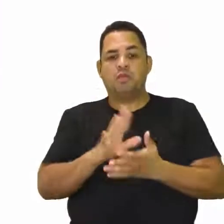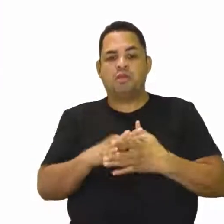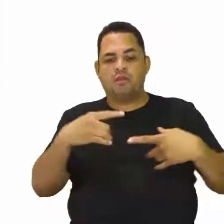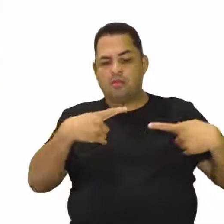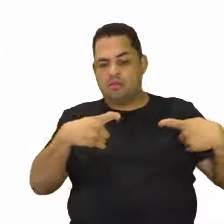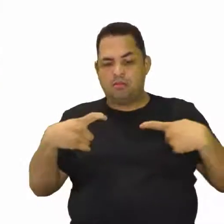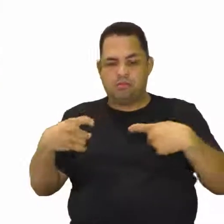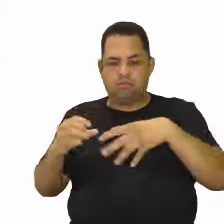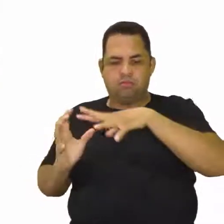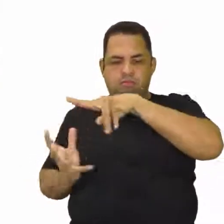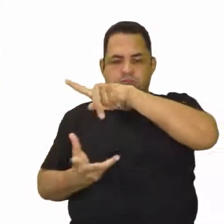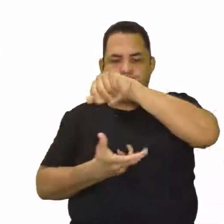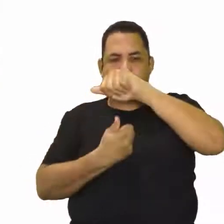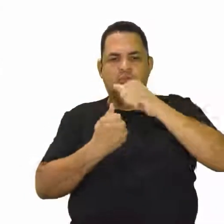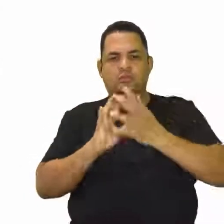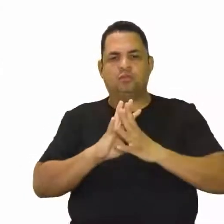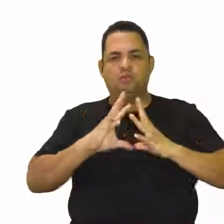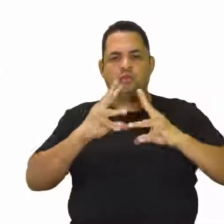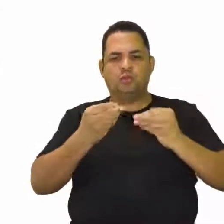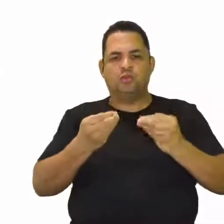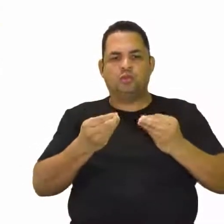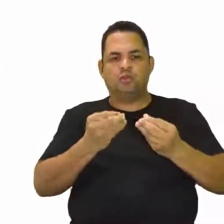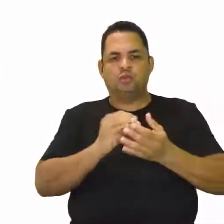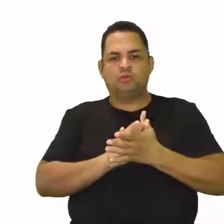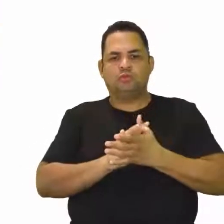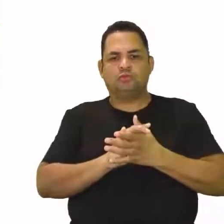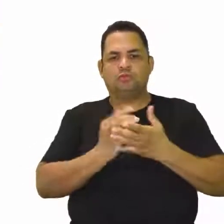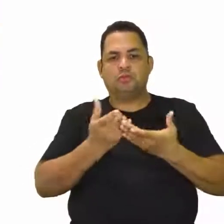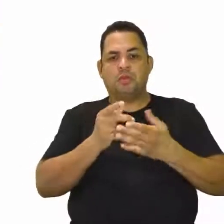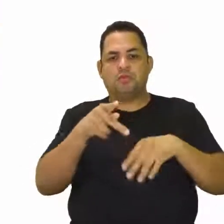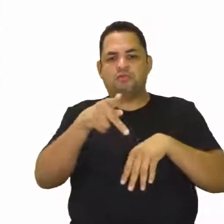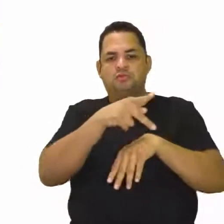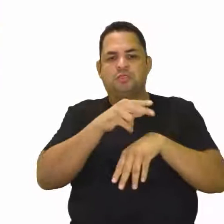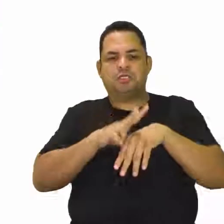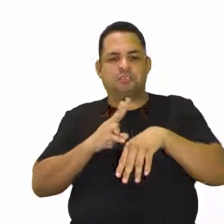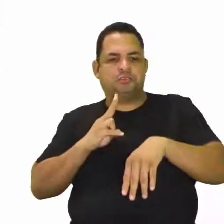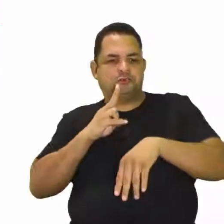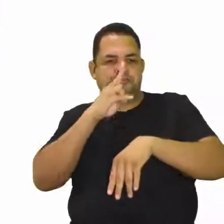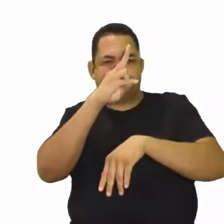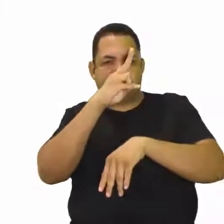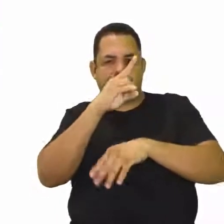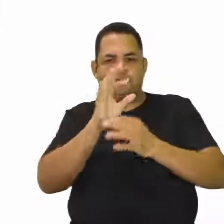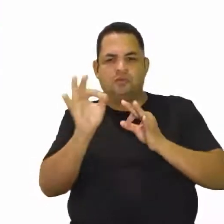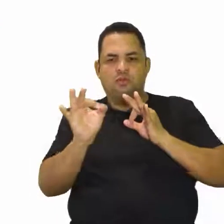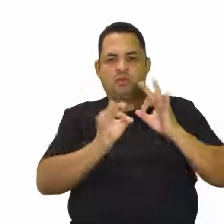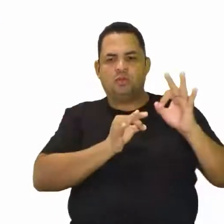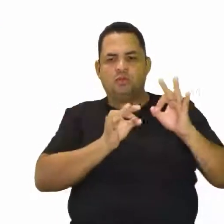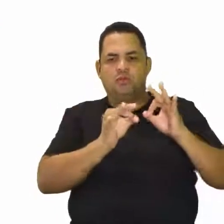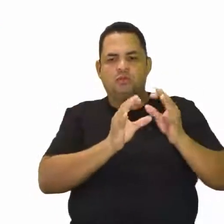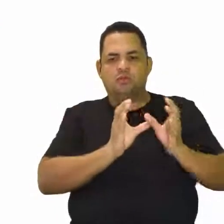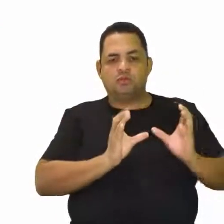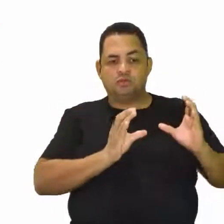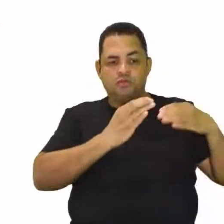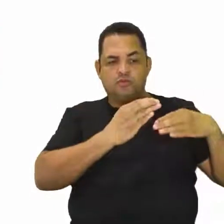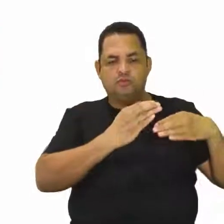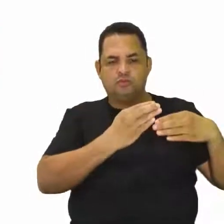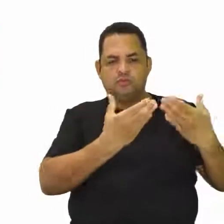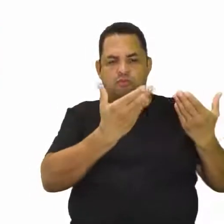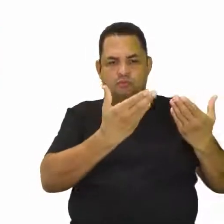certo? Incluindo todas as grandes potências organizadas em duas